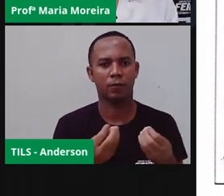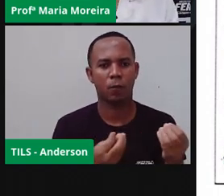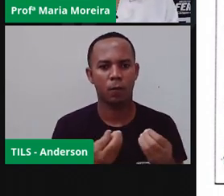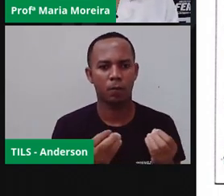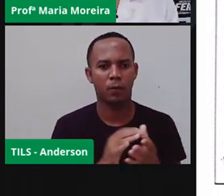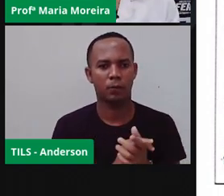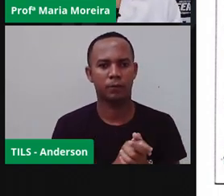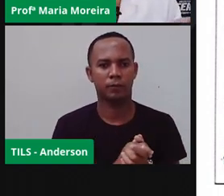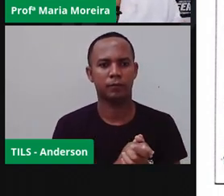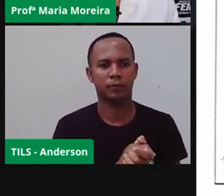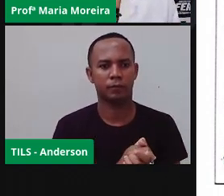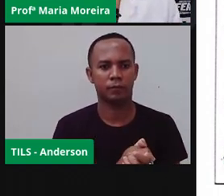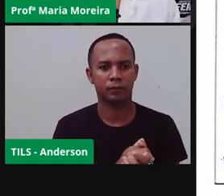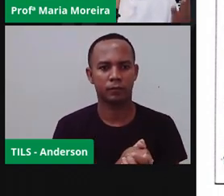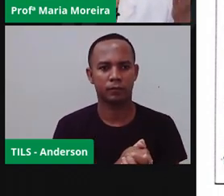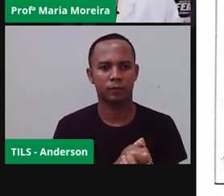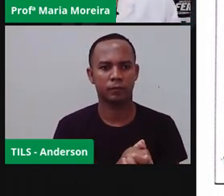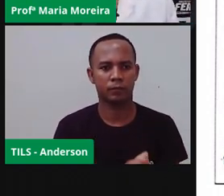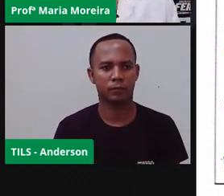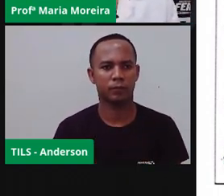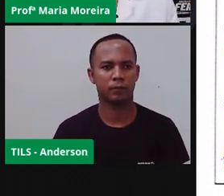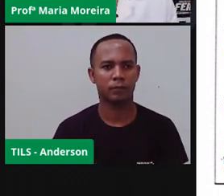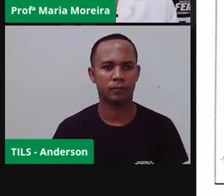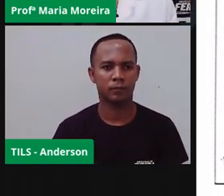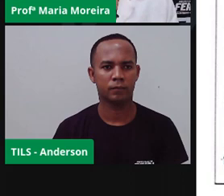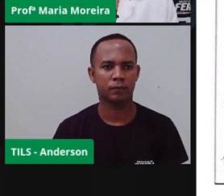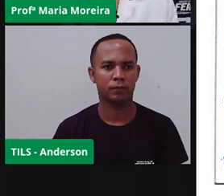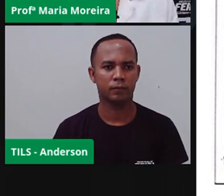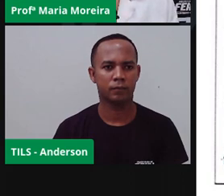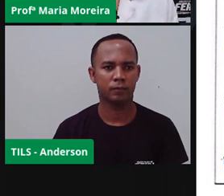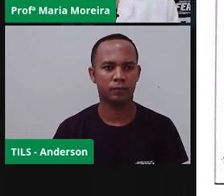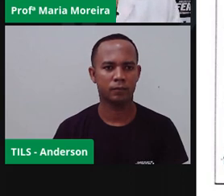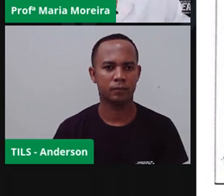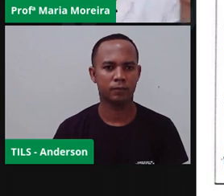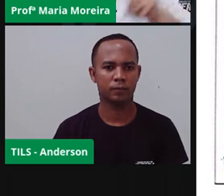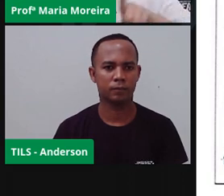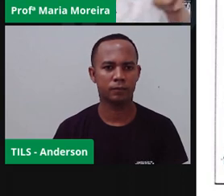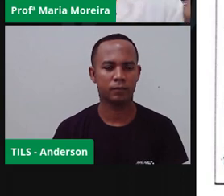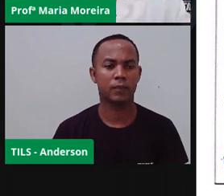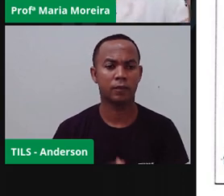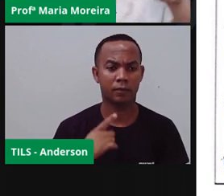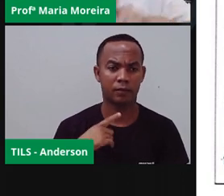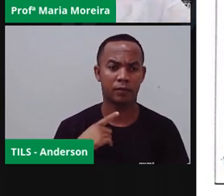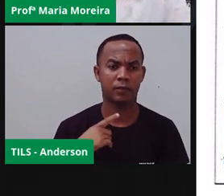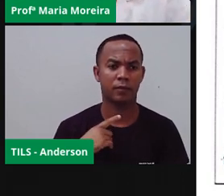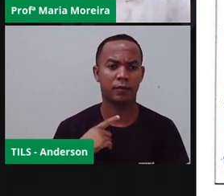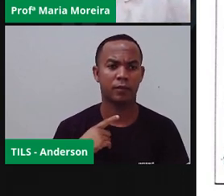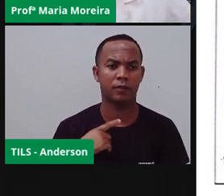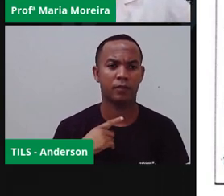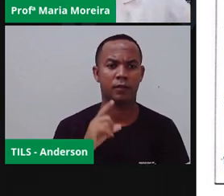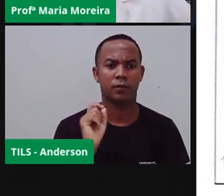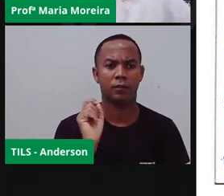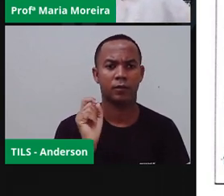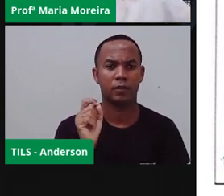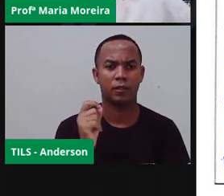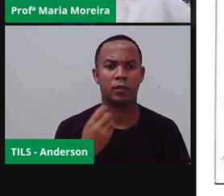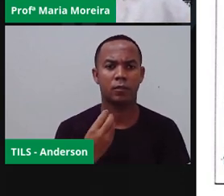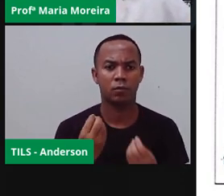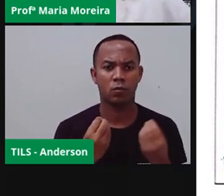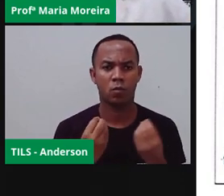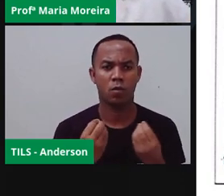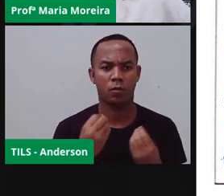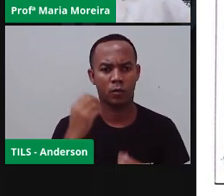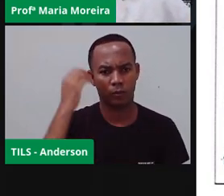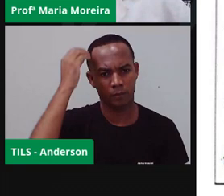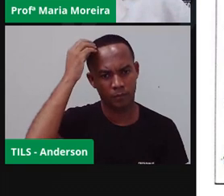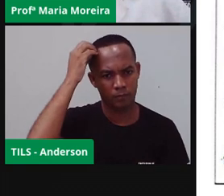vai estar falando sobre o quê? Sobre a vitória do Flamengo. Então, Tem que ter o quê? Essa